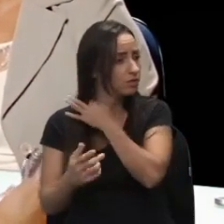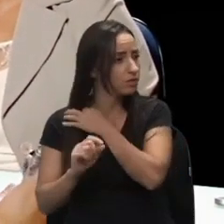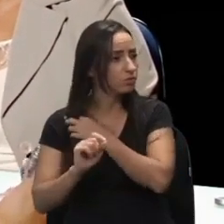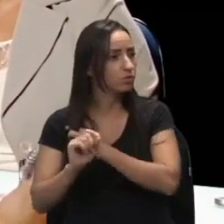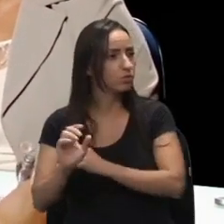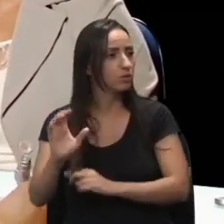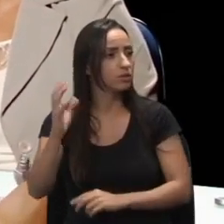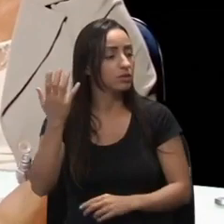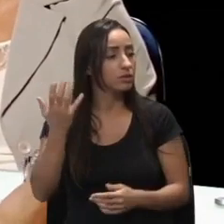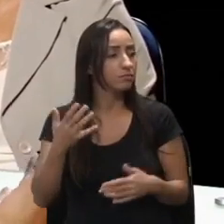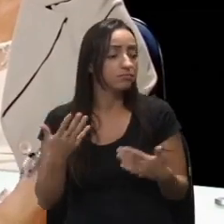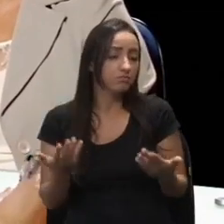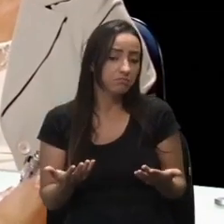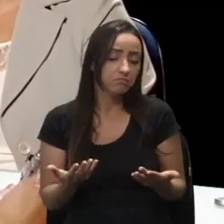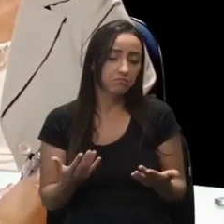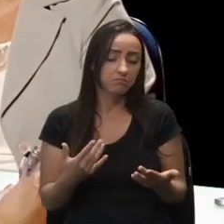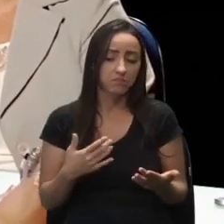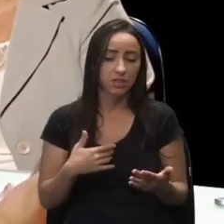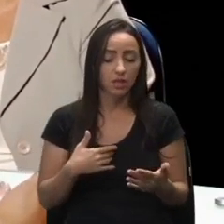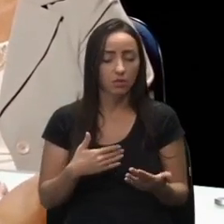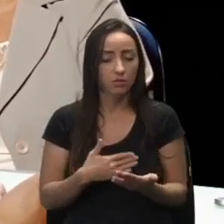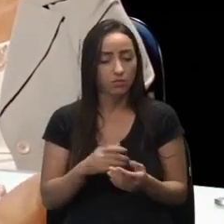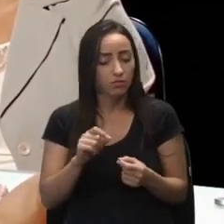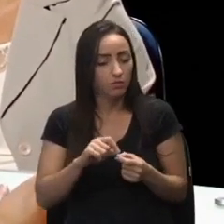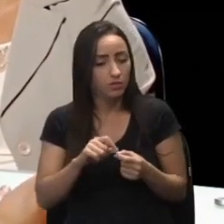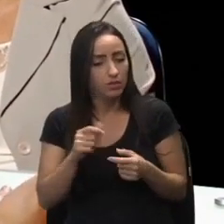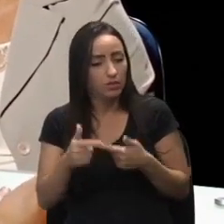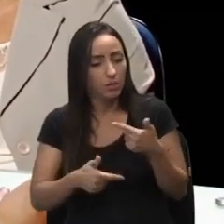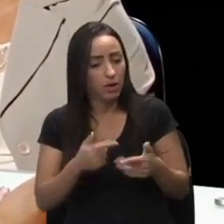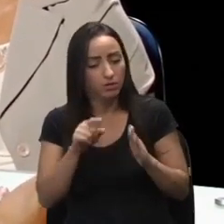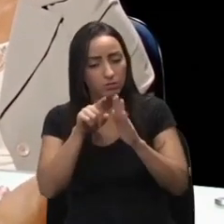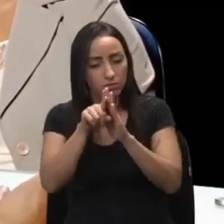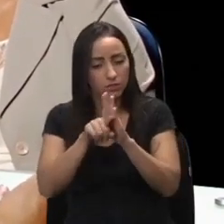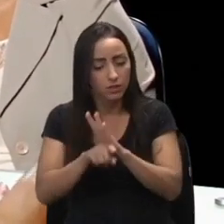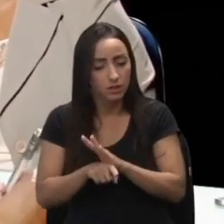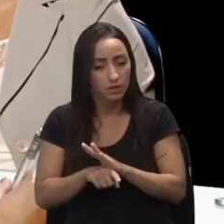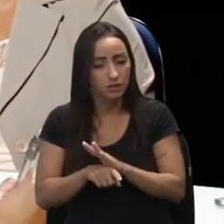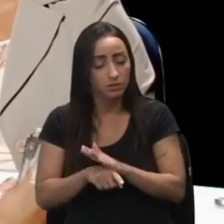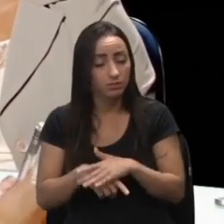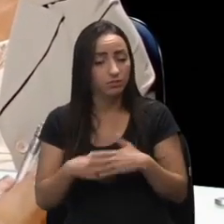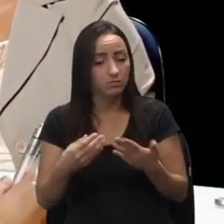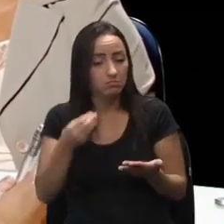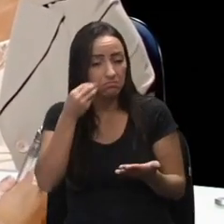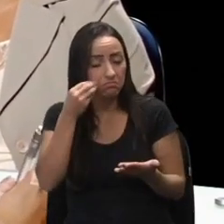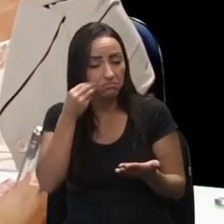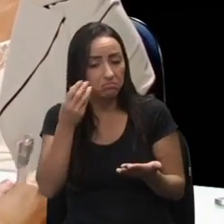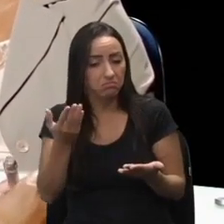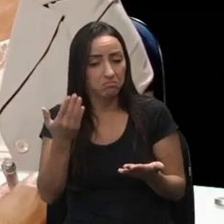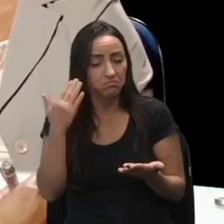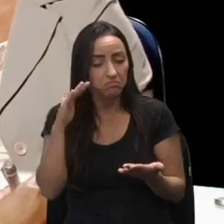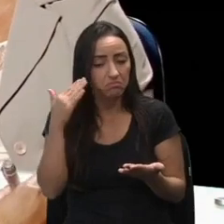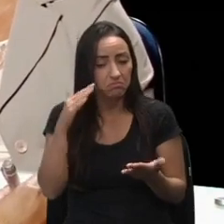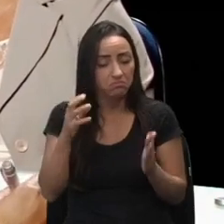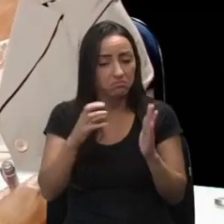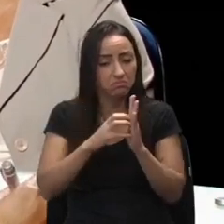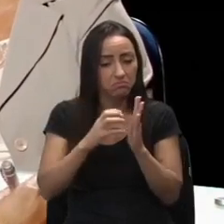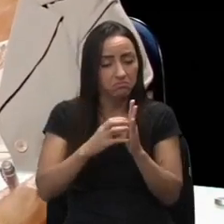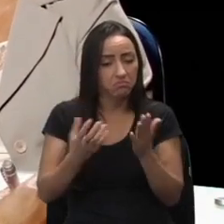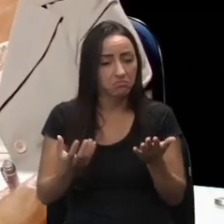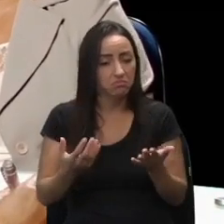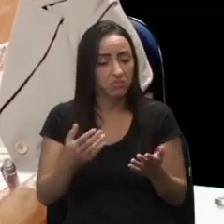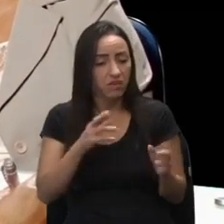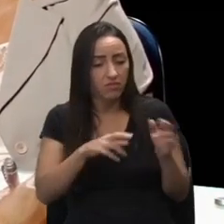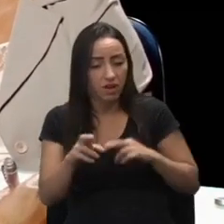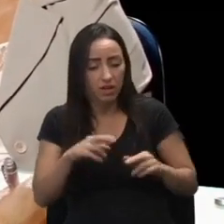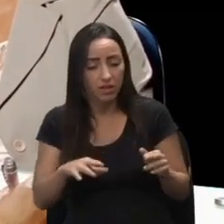acontecia, né? Então, aí parti para realizar esse trabalho de pesquisa e tentar compor os bancos de dados e a gente poder